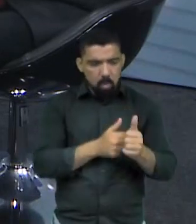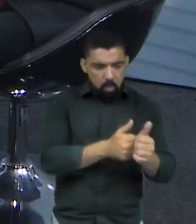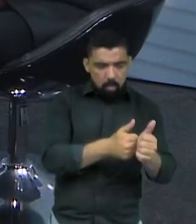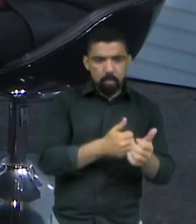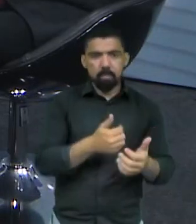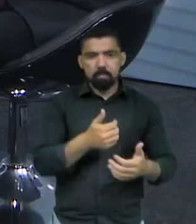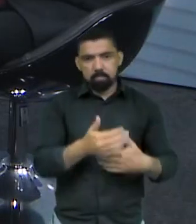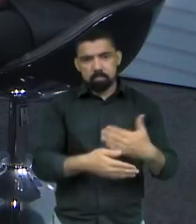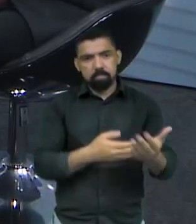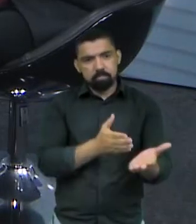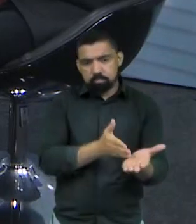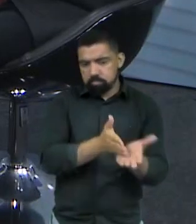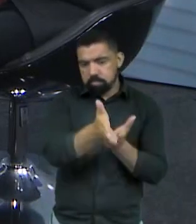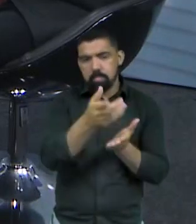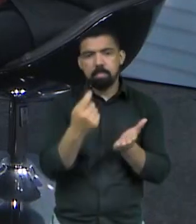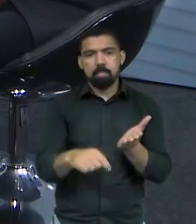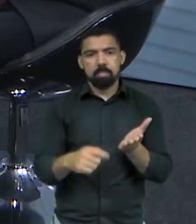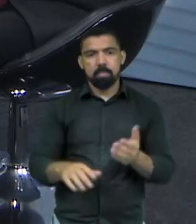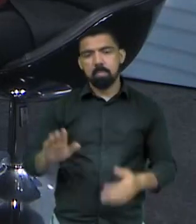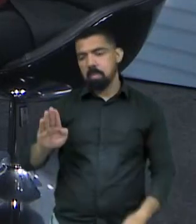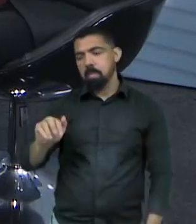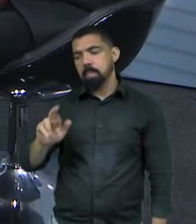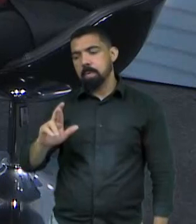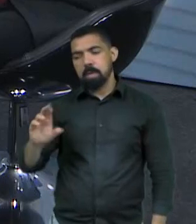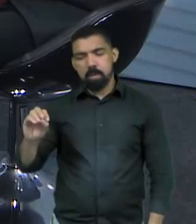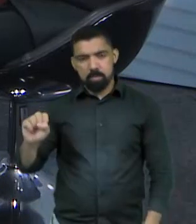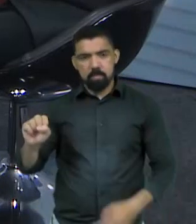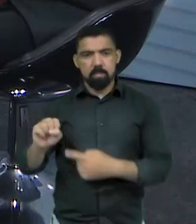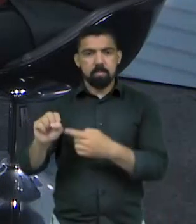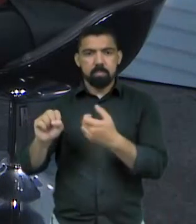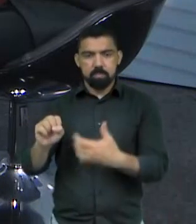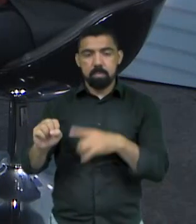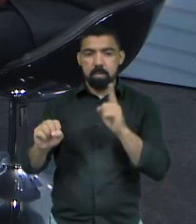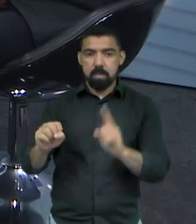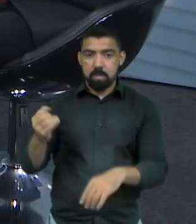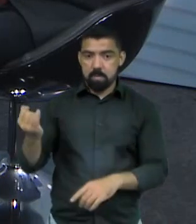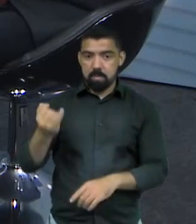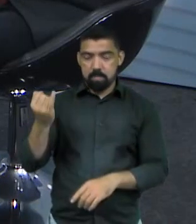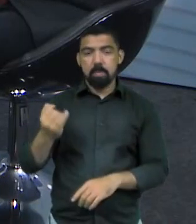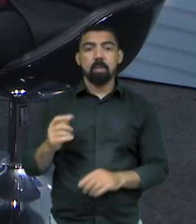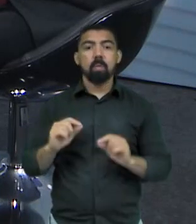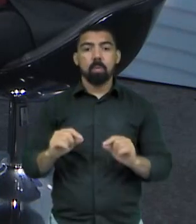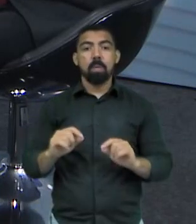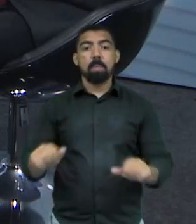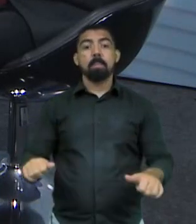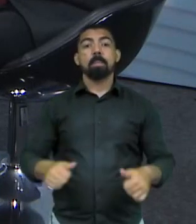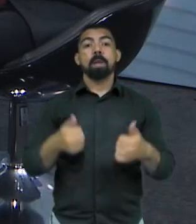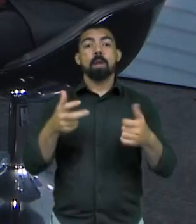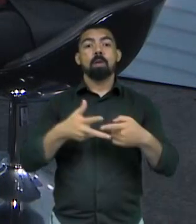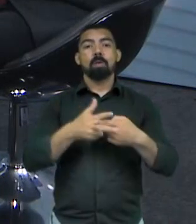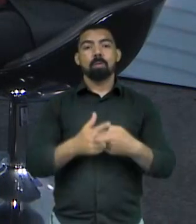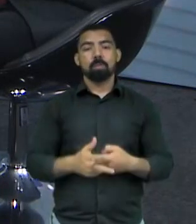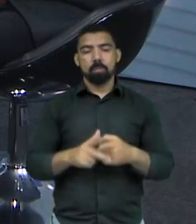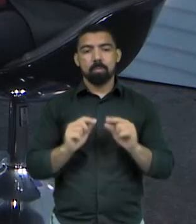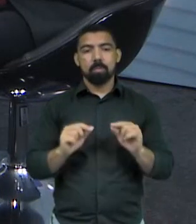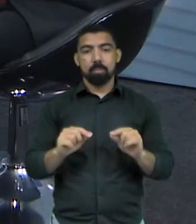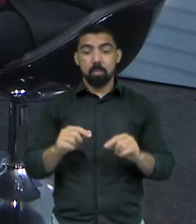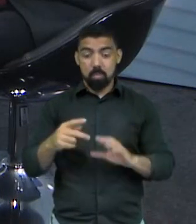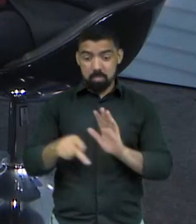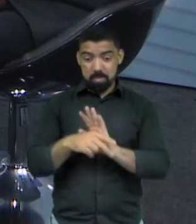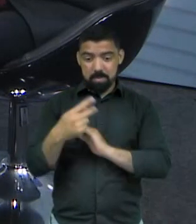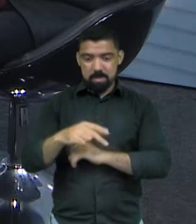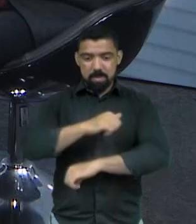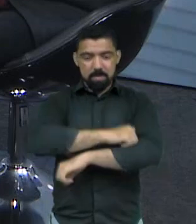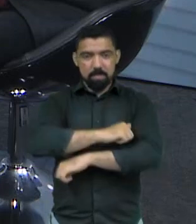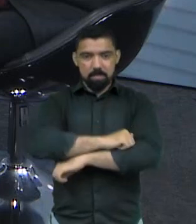sempre, constante. Sempre, sempre. Quer dizer, e aí, como o Barros Neto disse, uma grande oportunidade para cada vez aperfeiçoar mais o próprio plano.